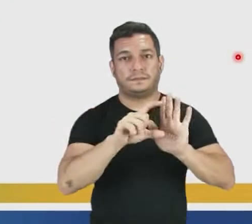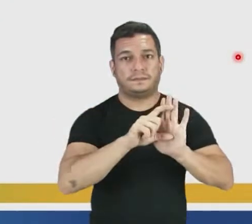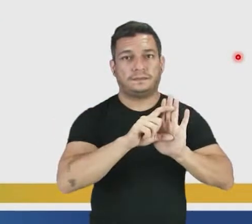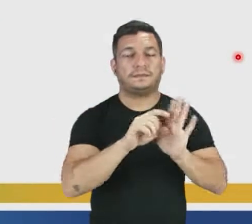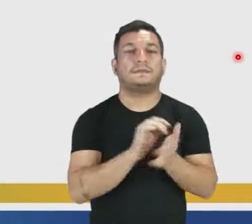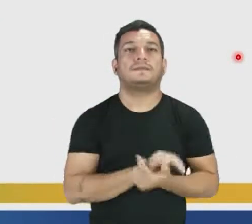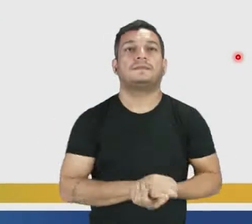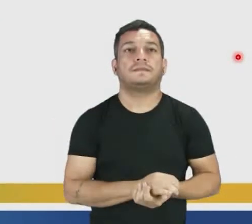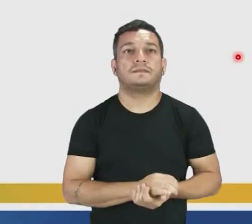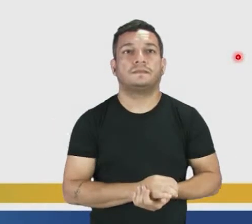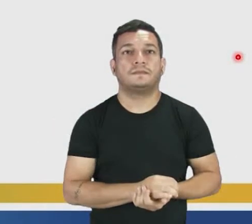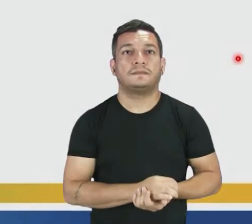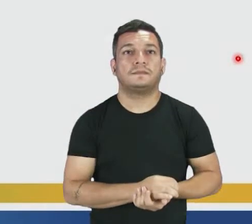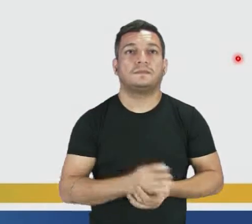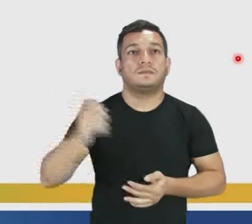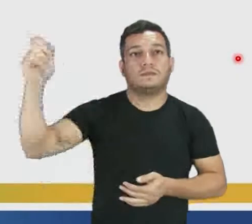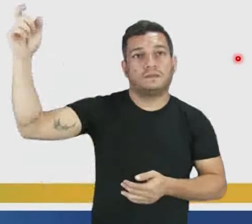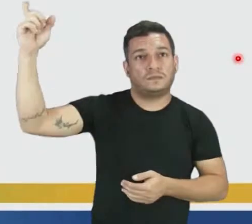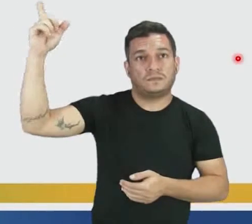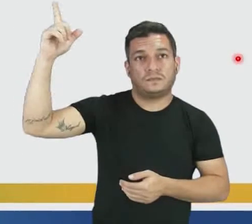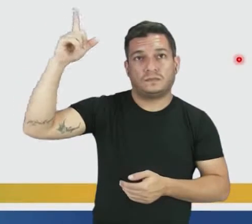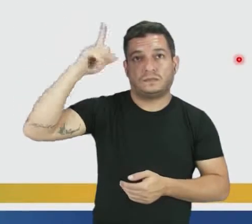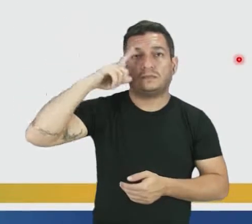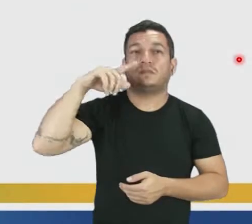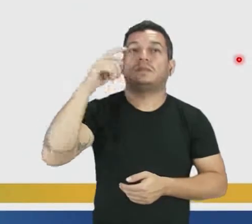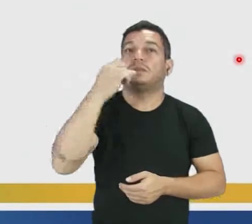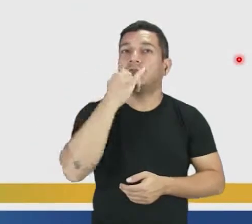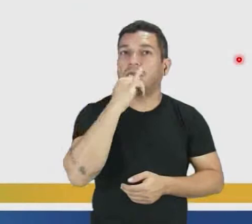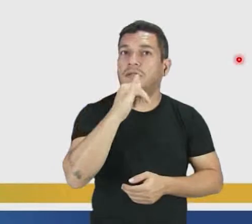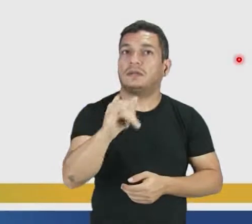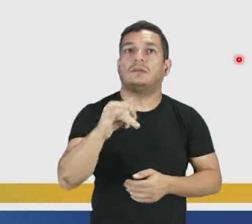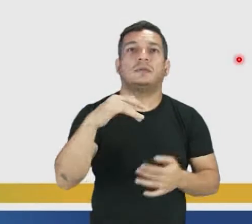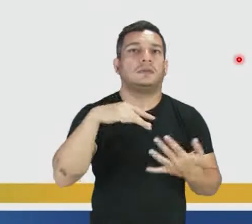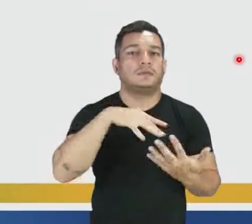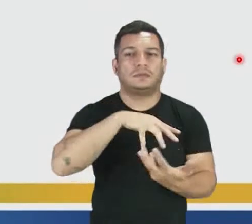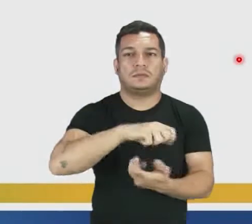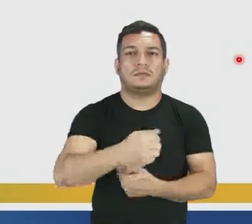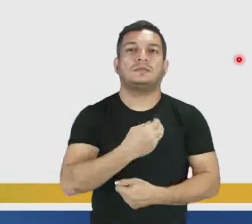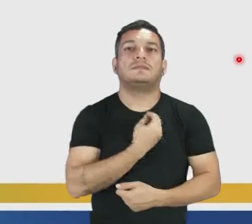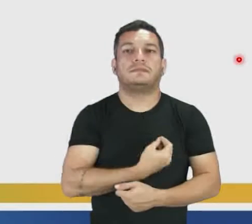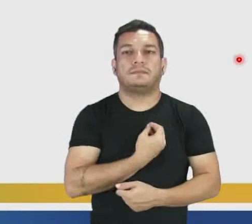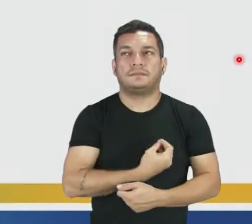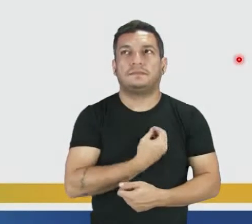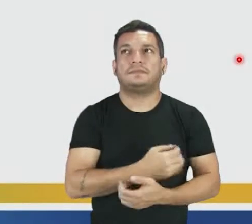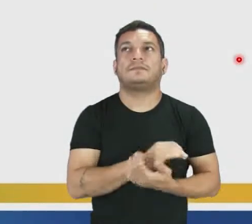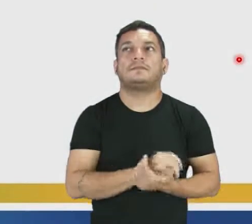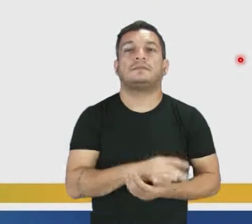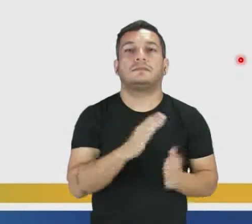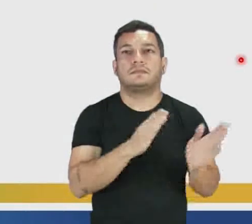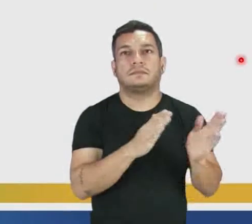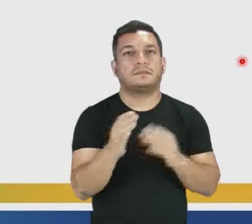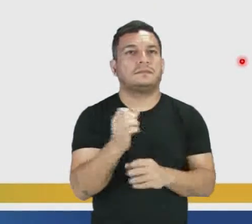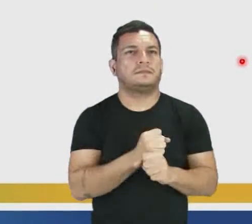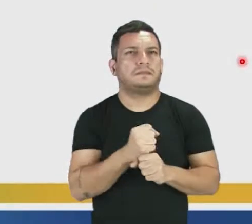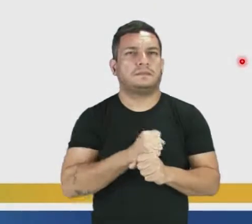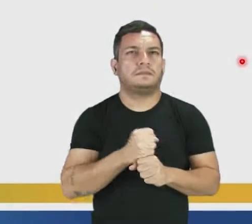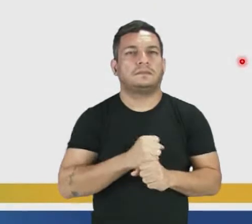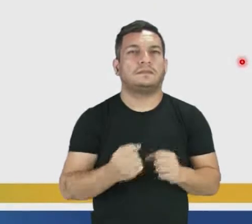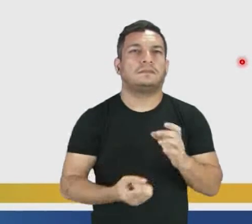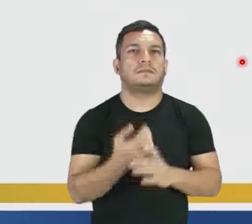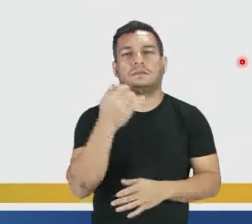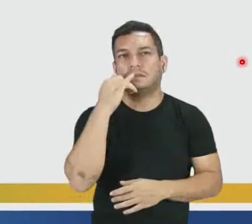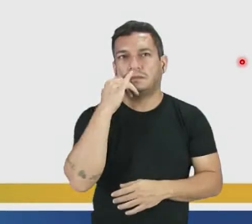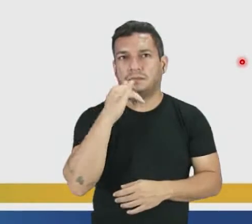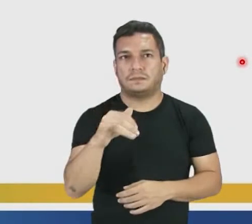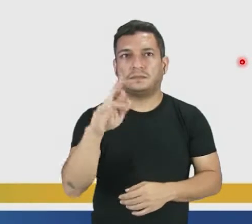abaixo. Parágrafo. O Sol é a grande fonte de energia para toda a vida na Terra. Durante muito tempo, a origem